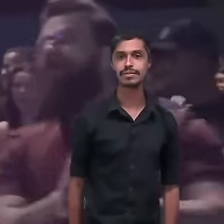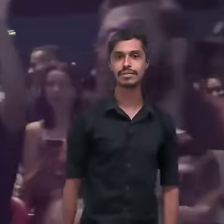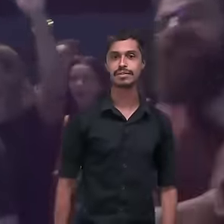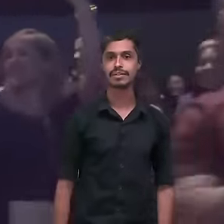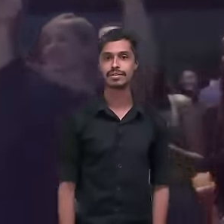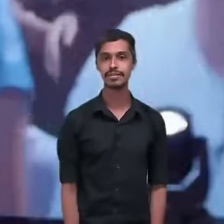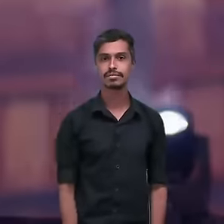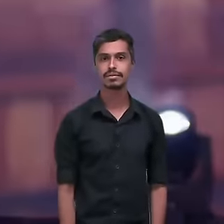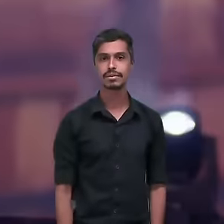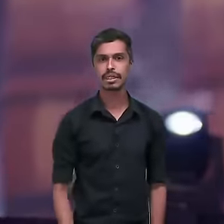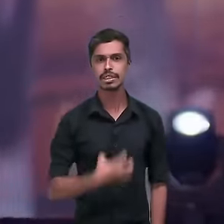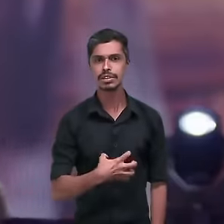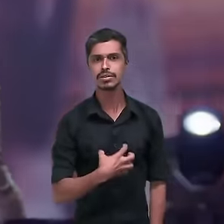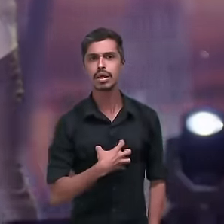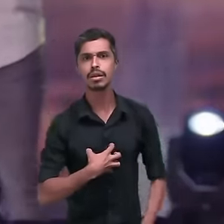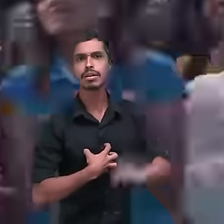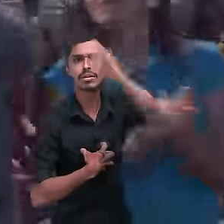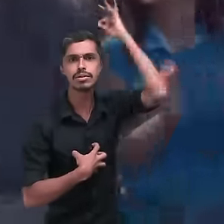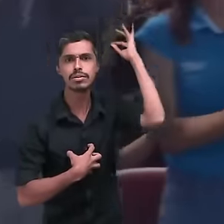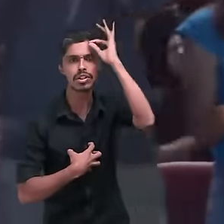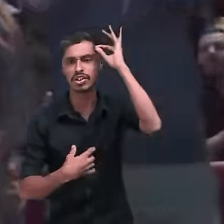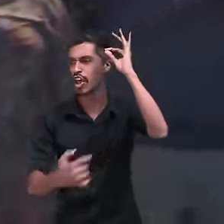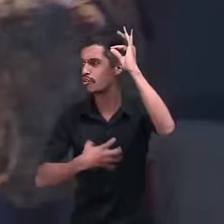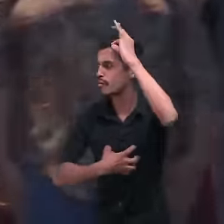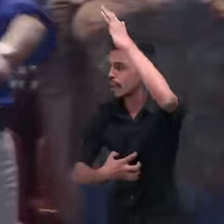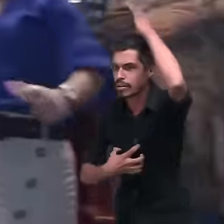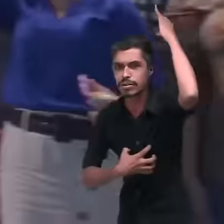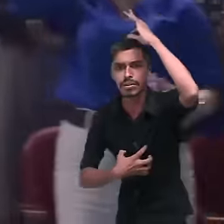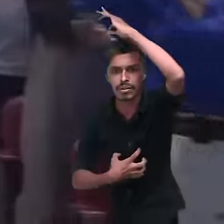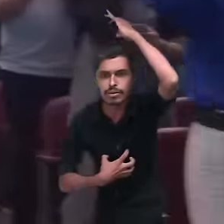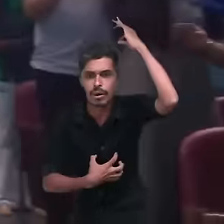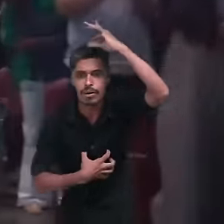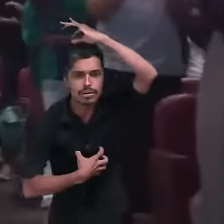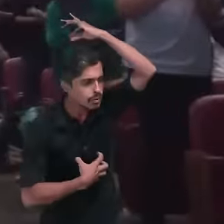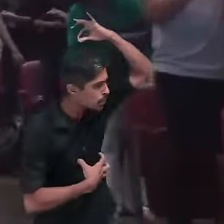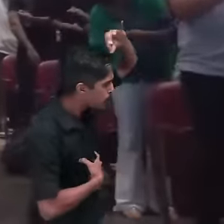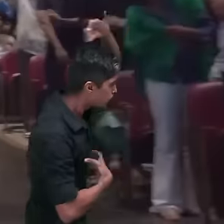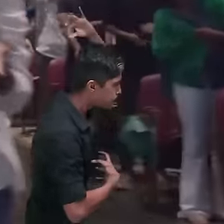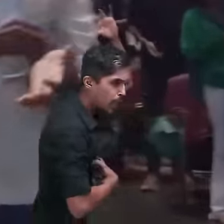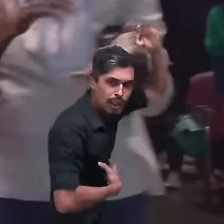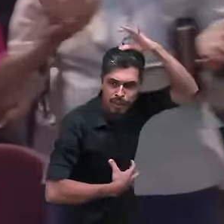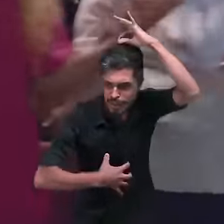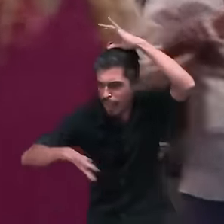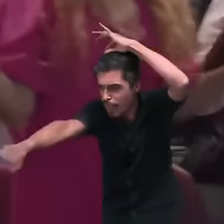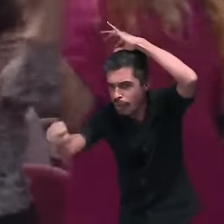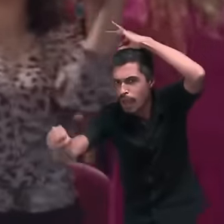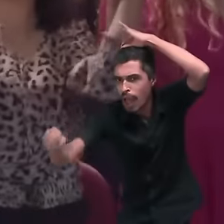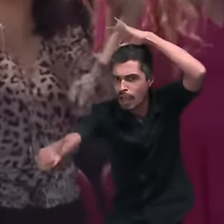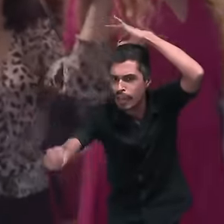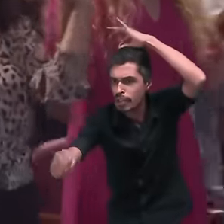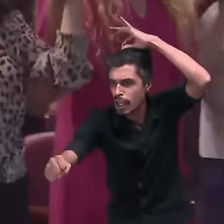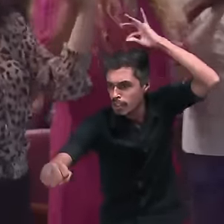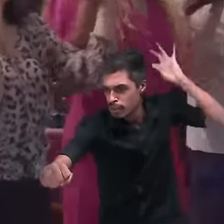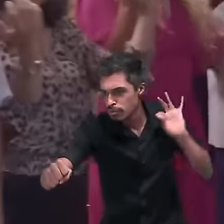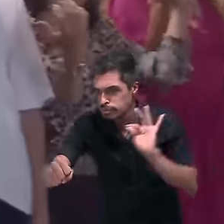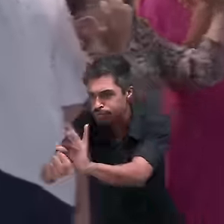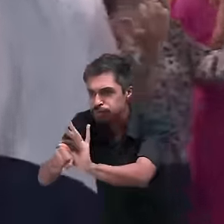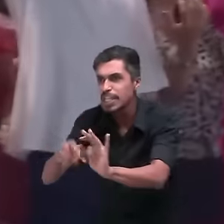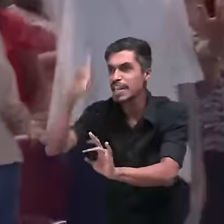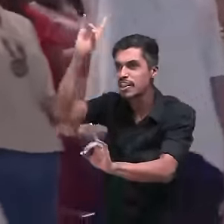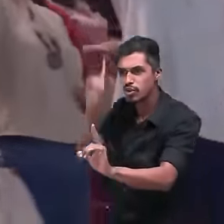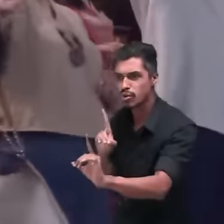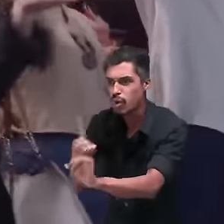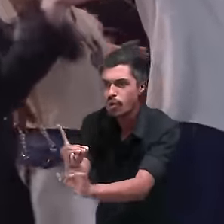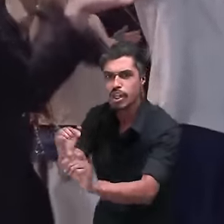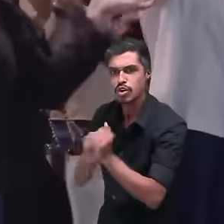Eu estou sentindo a presença de Deus. Eu estou sentindo o poder de Deus. Pega a mão de alguém e grita: Deus vai colocar uma filha de Faraó. Deus